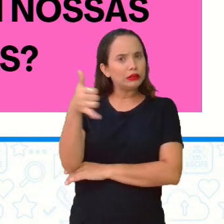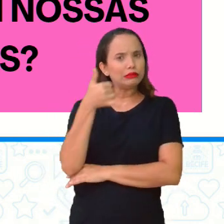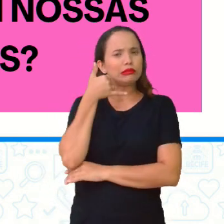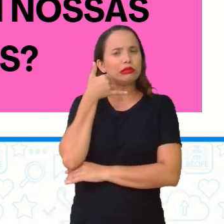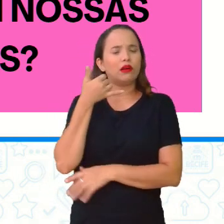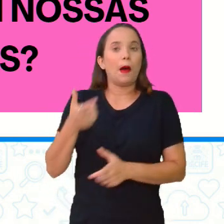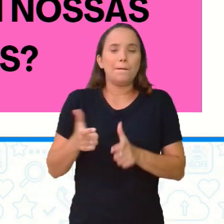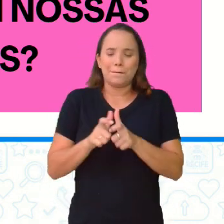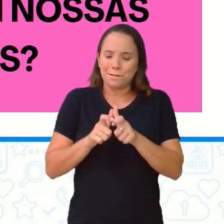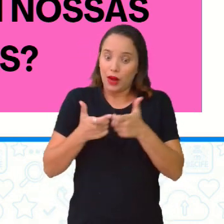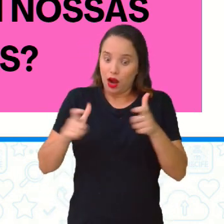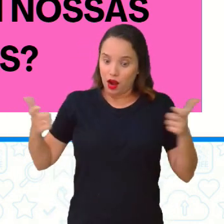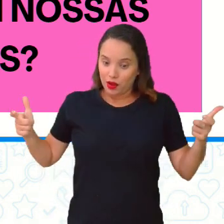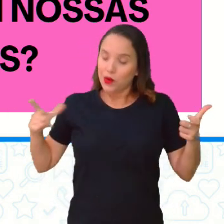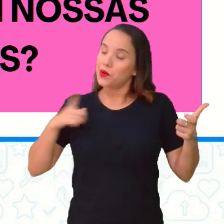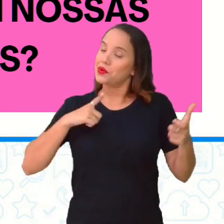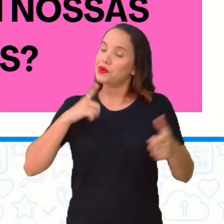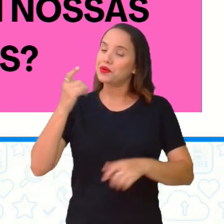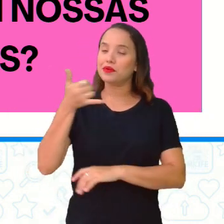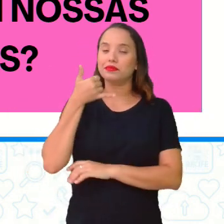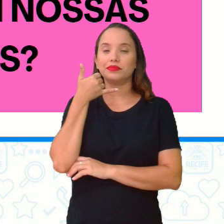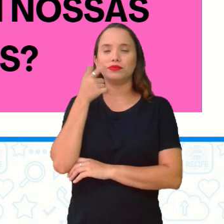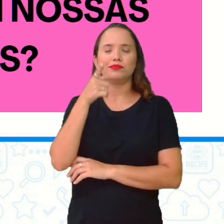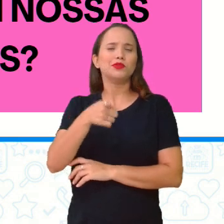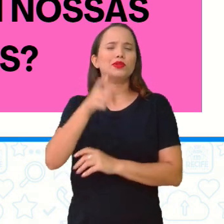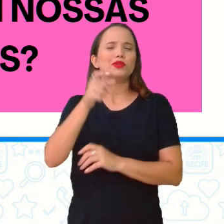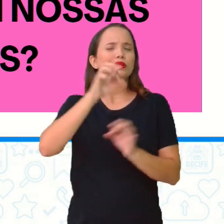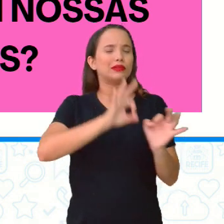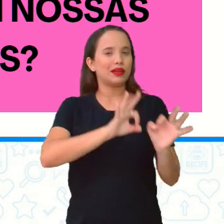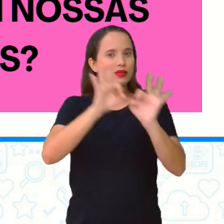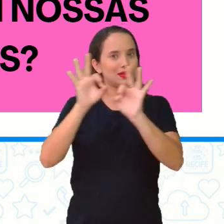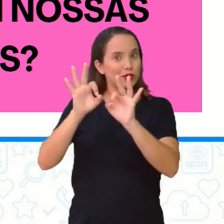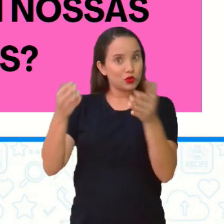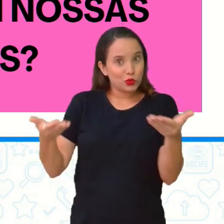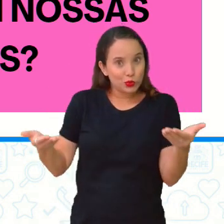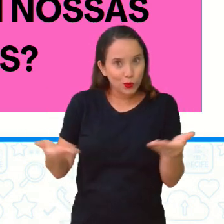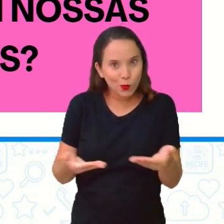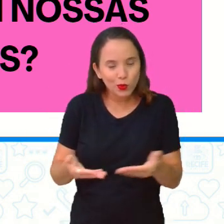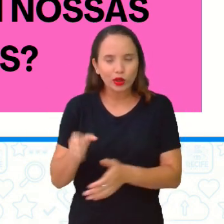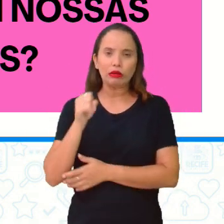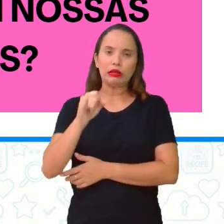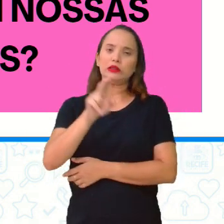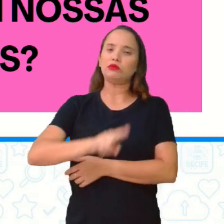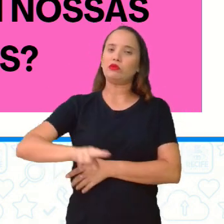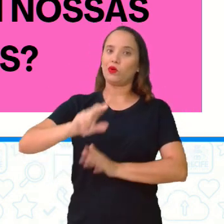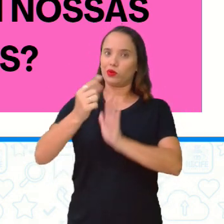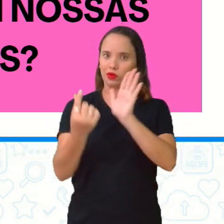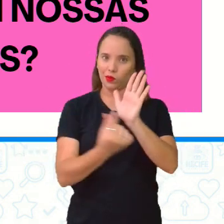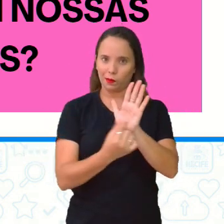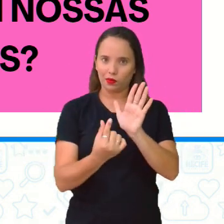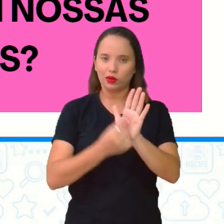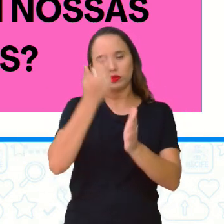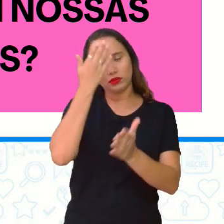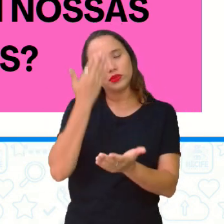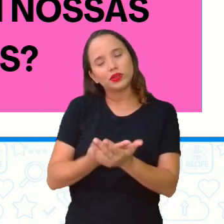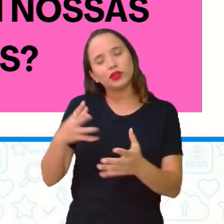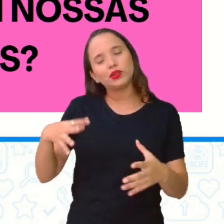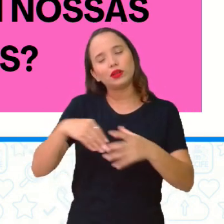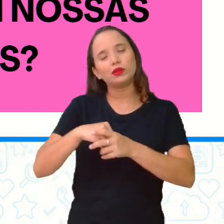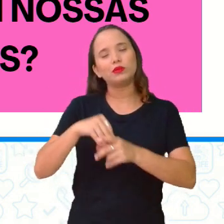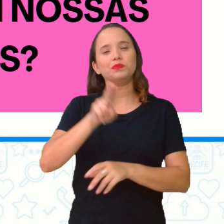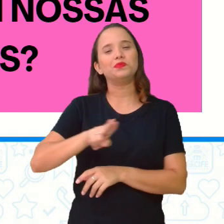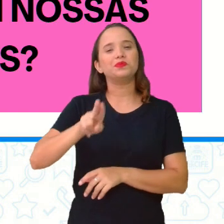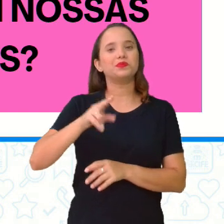pessoas possui um celular. Você, por exemplo, que está assistindo aula agora, se estiver pelo aplicativo, podem estar aí assistindo aula